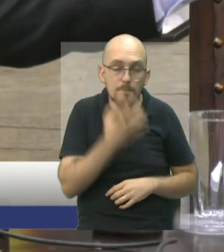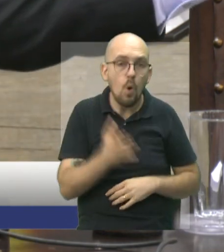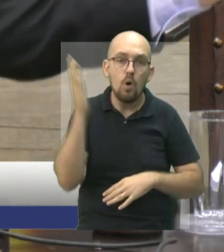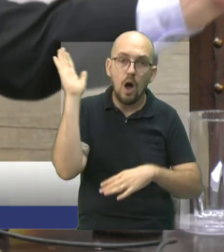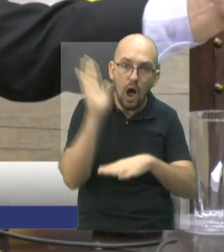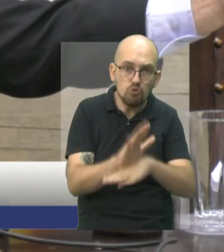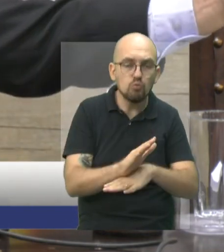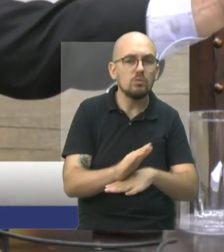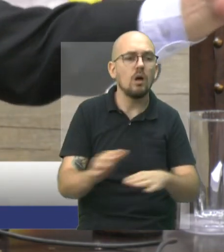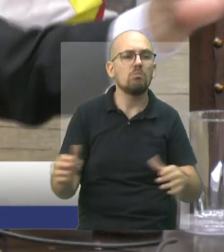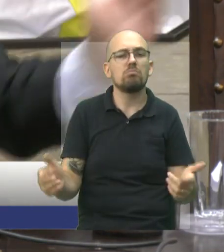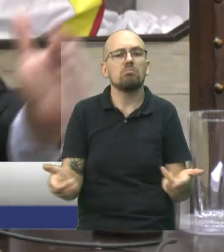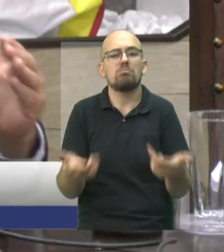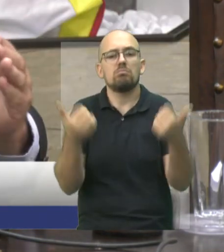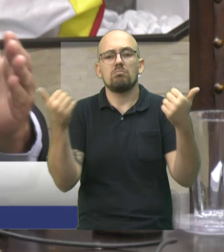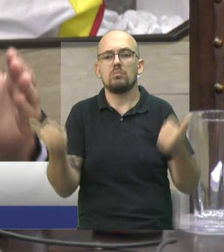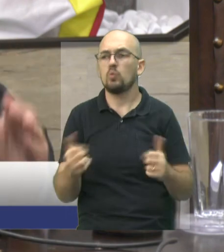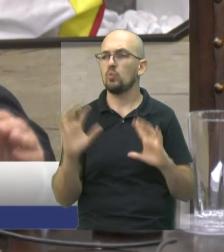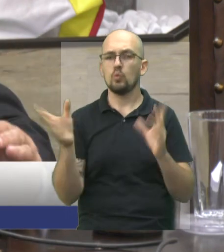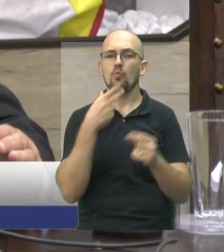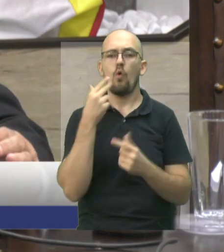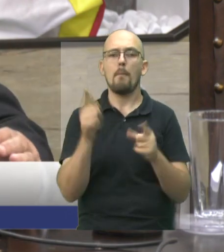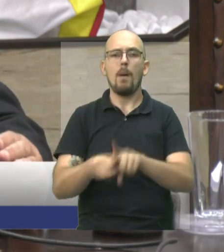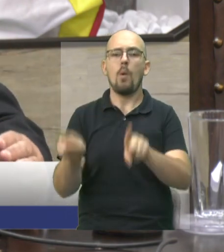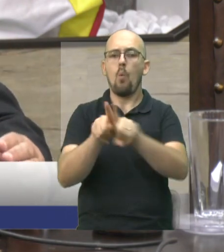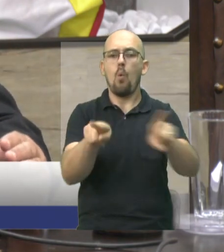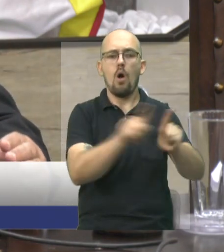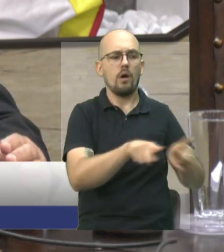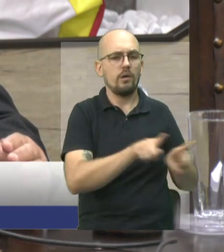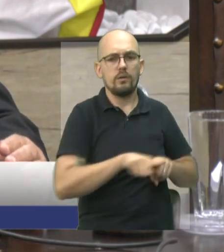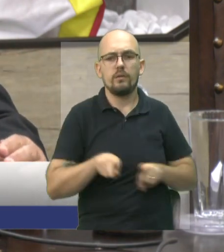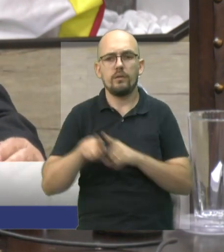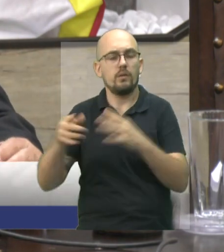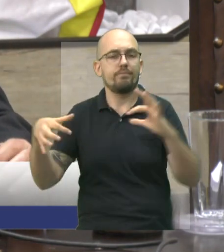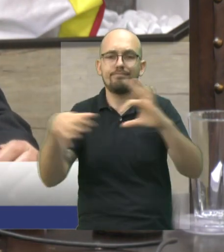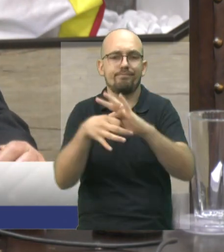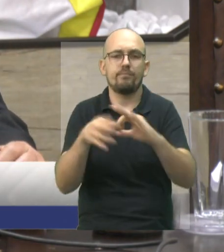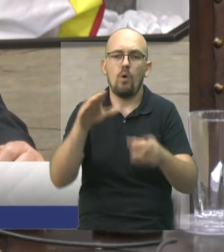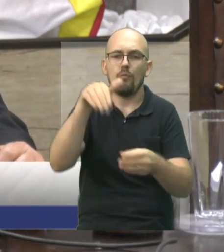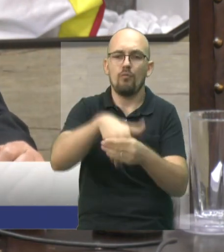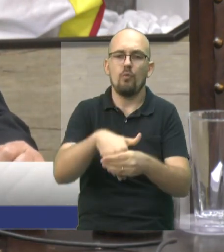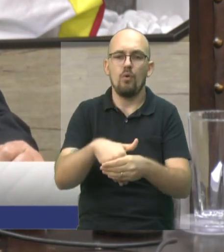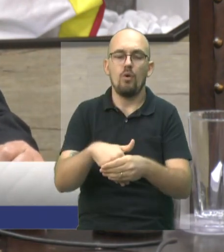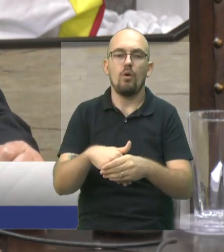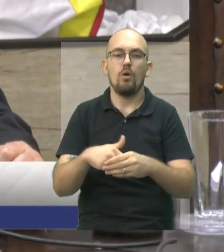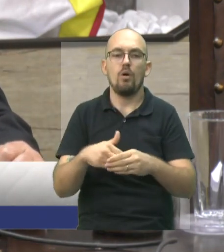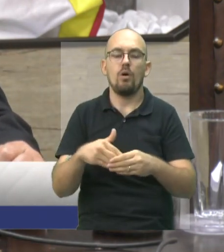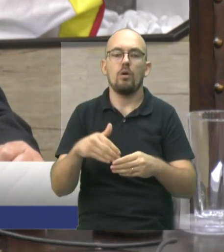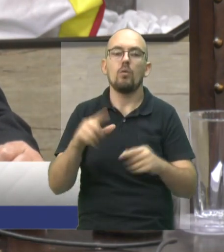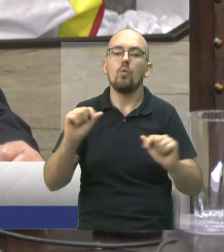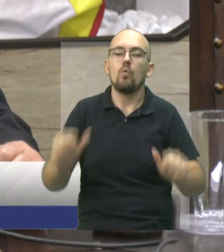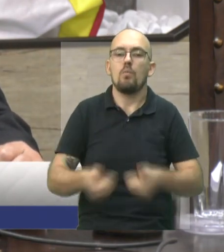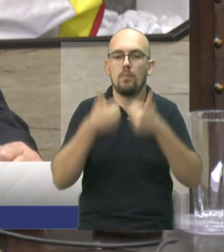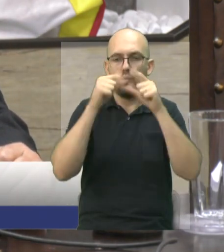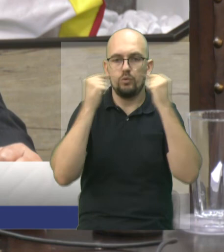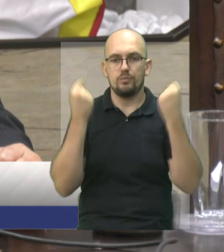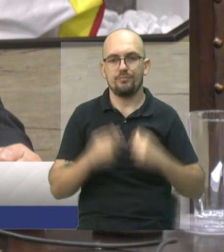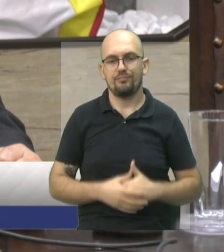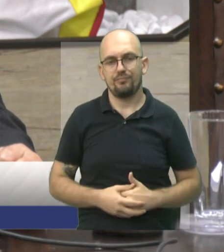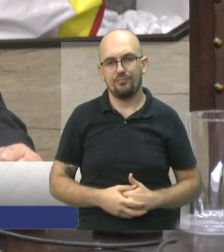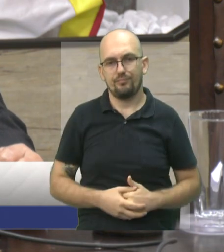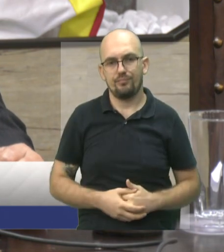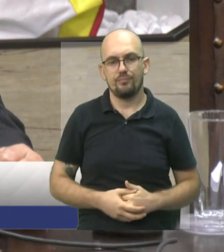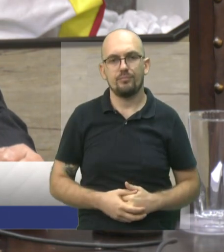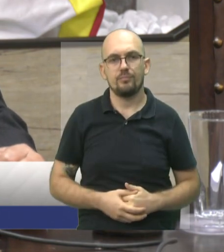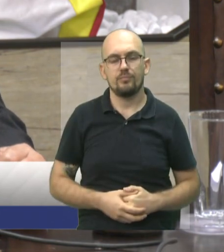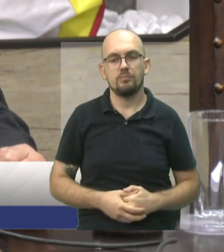mundo falou a mesma coisa aí. Nós vamos estar junto, alinhado e votar para uma Jaú melhor. Tá bom, gente?